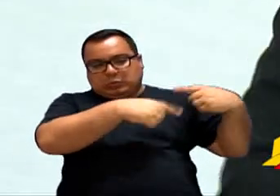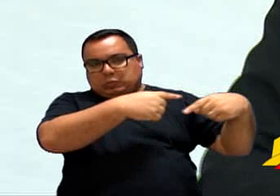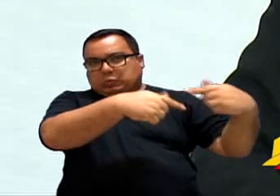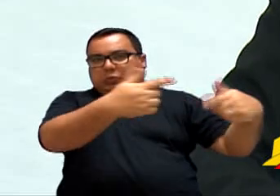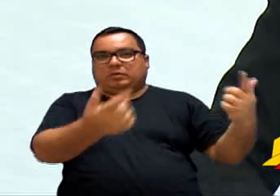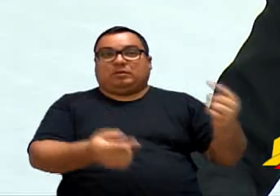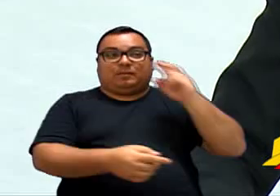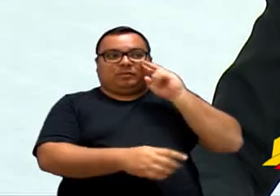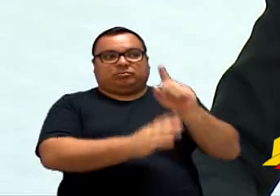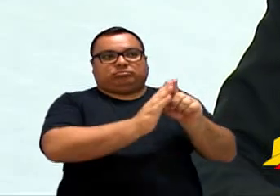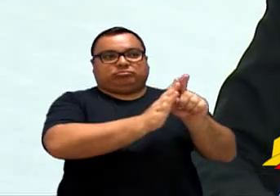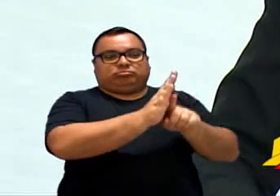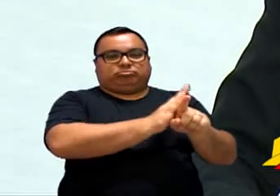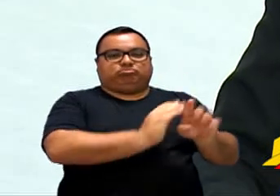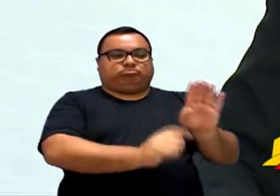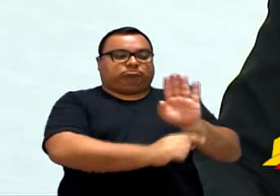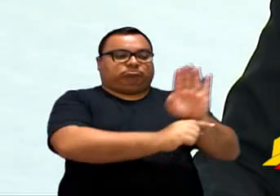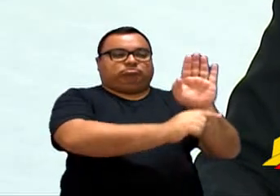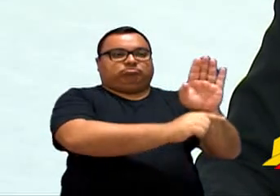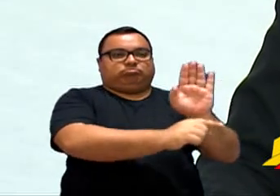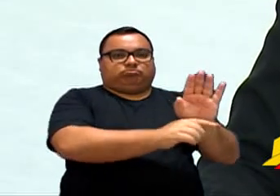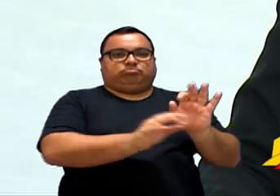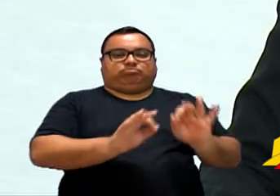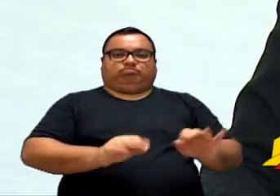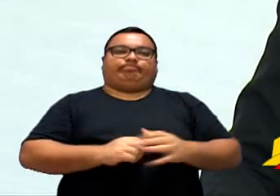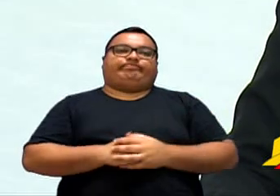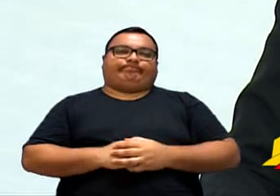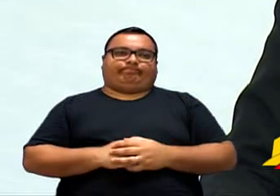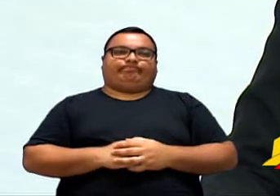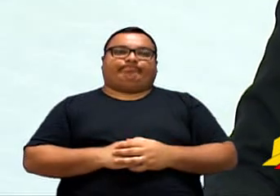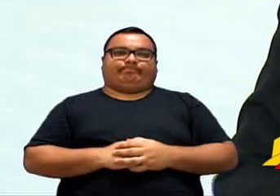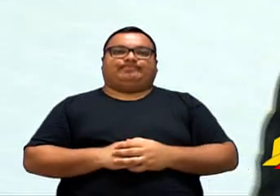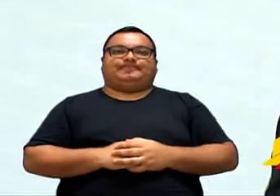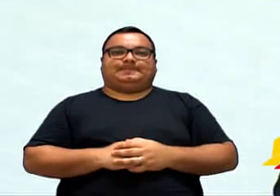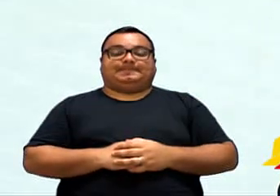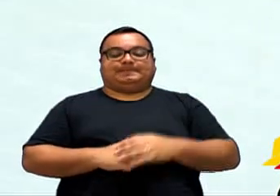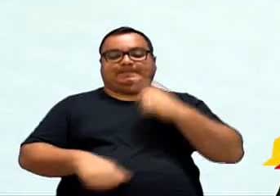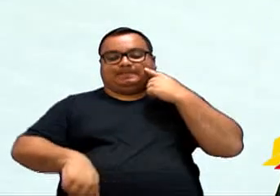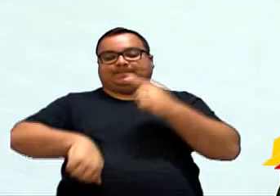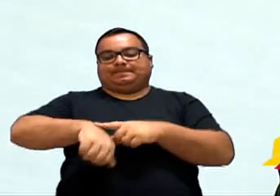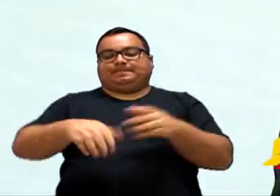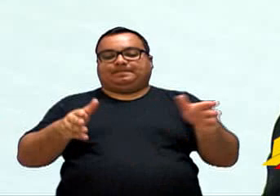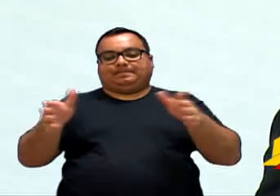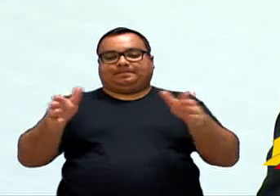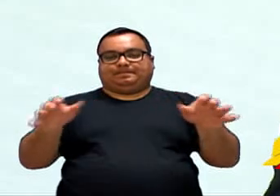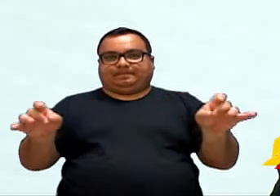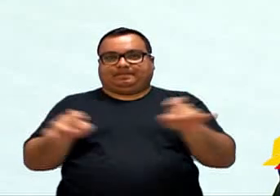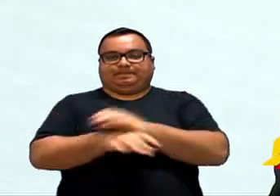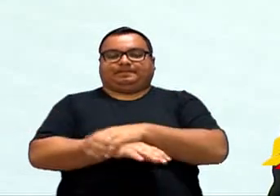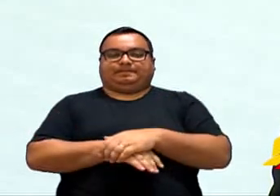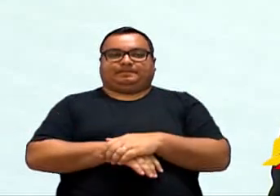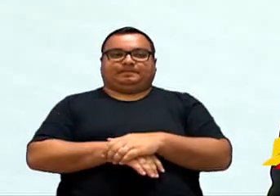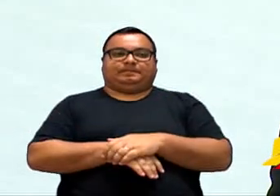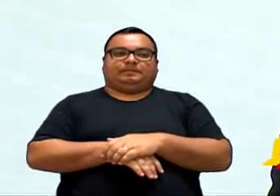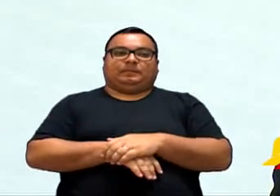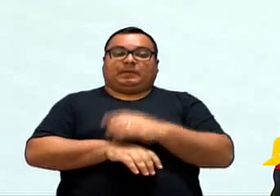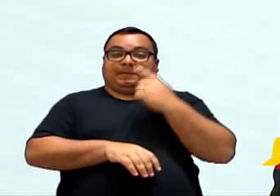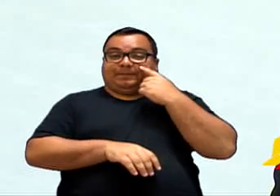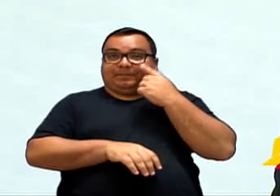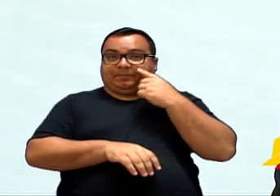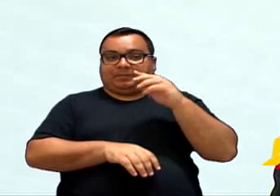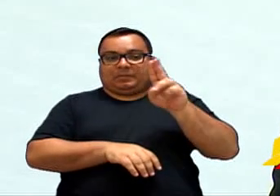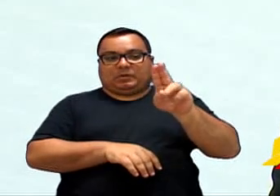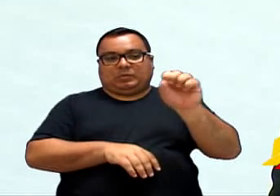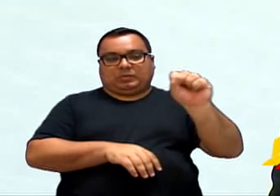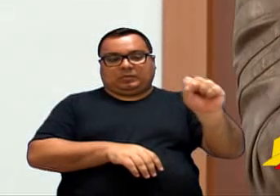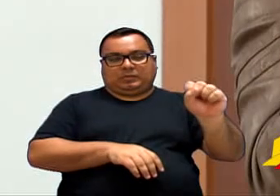pode acarretar também para as filhas. Isso é do meu tempo. Obrigada. Só, então, só para, inclusive, né, são 33, significa